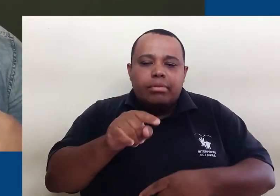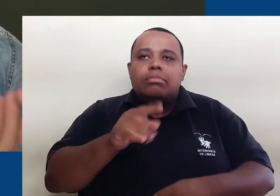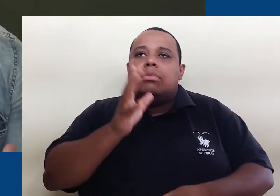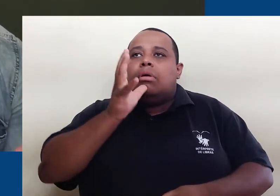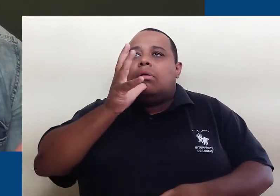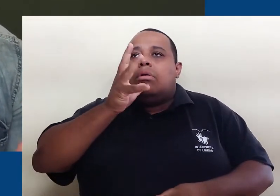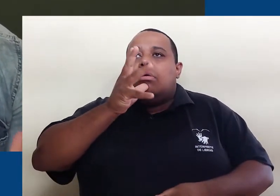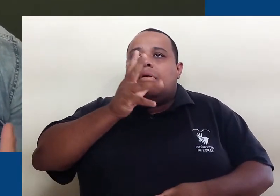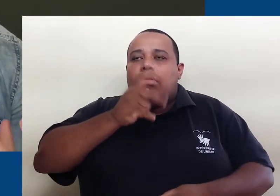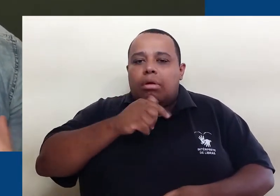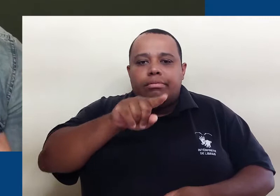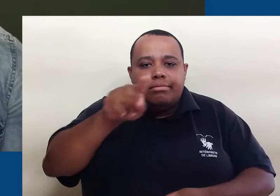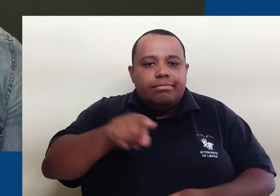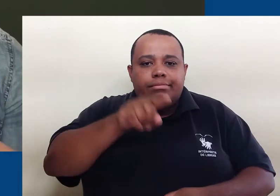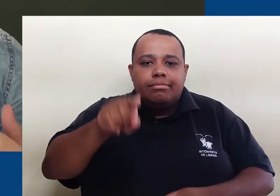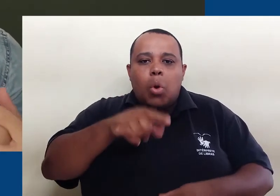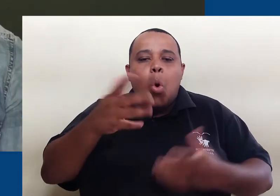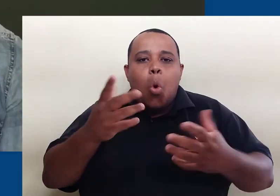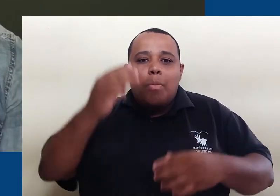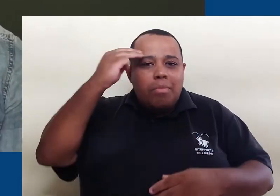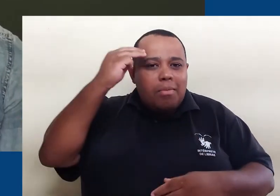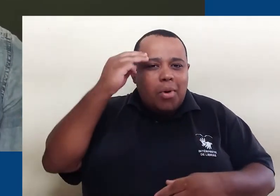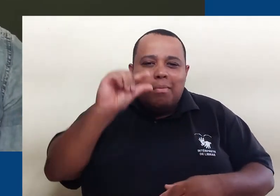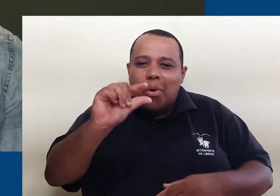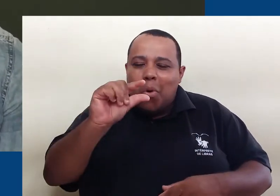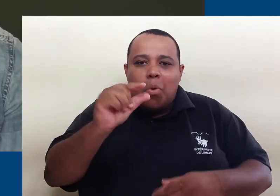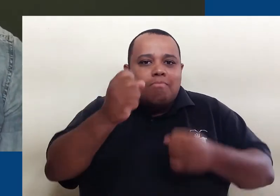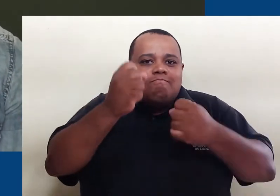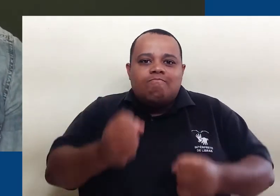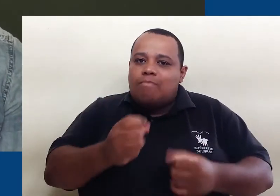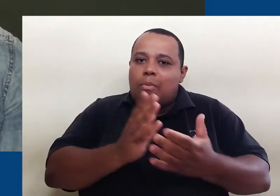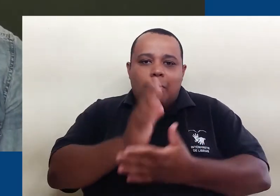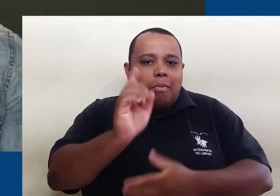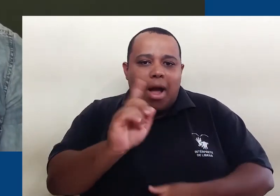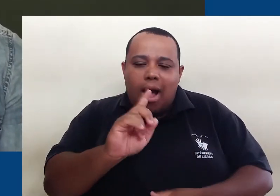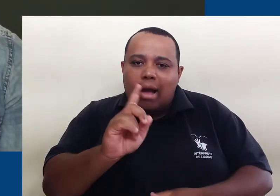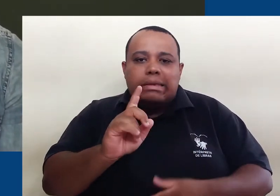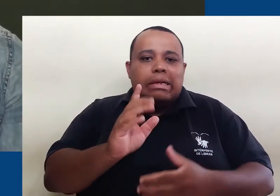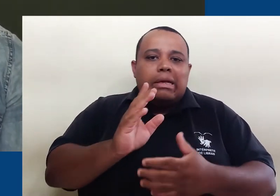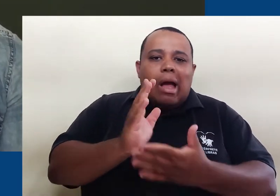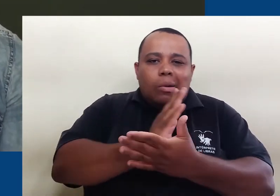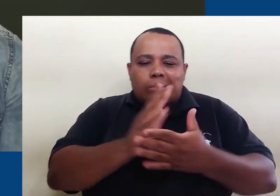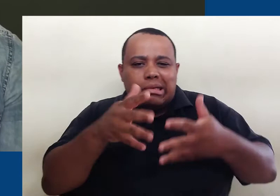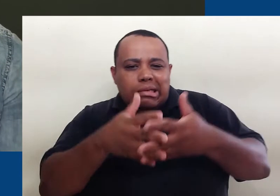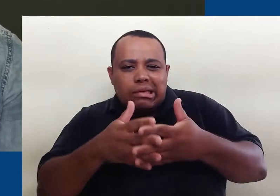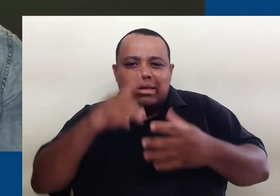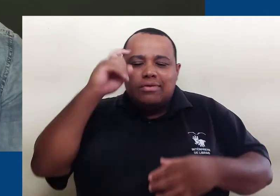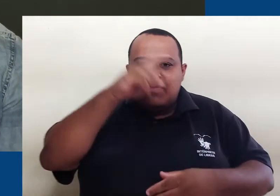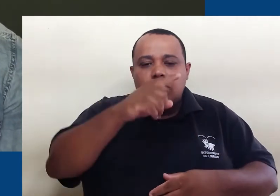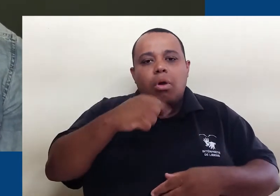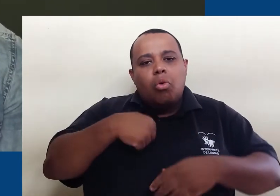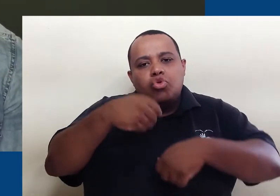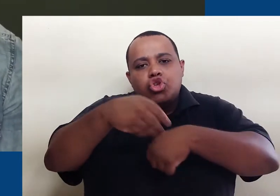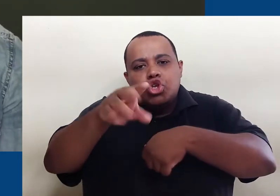um tamanho máximo do arquivo de vídeo que você pode colocar, tem alguns certos problemas de funcionalidade. Então, assim, a minha dica que a gente agora